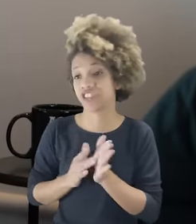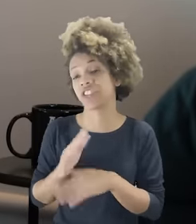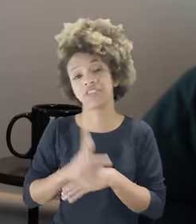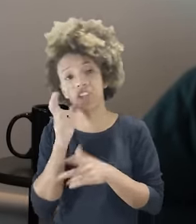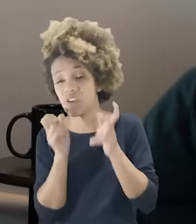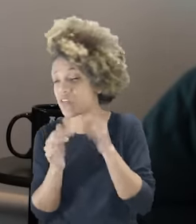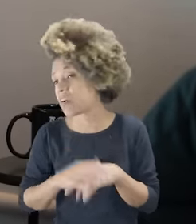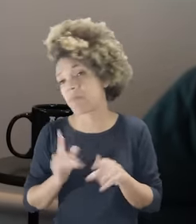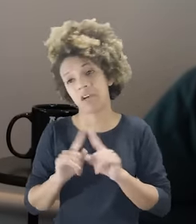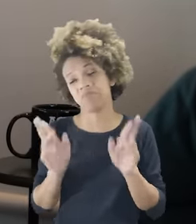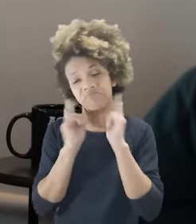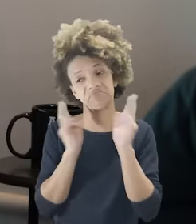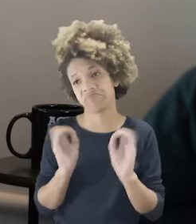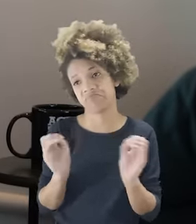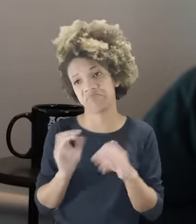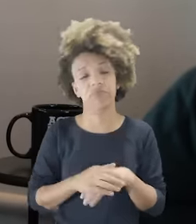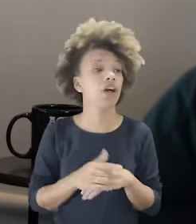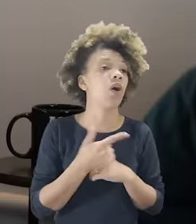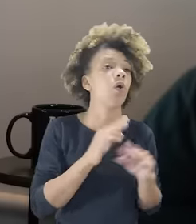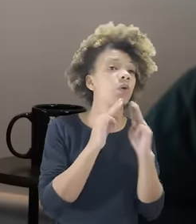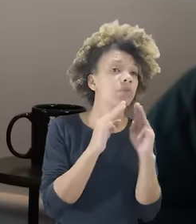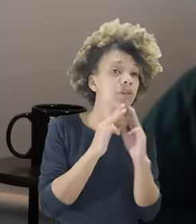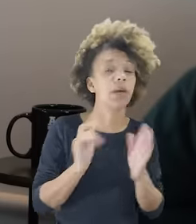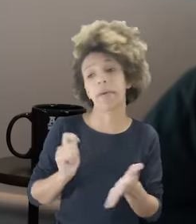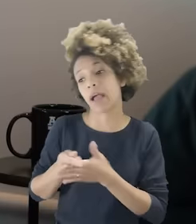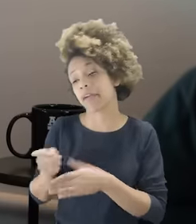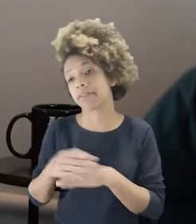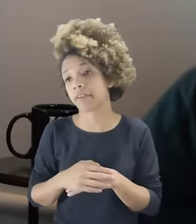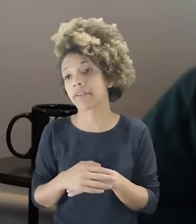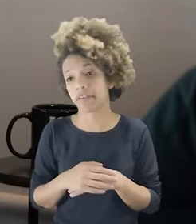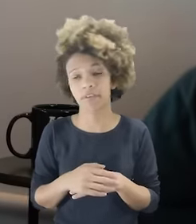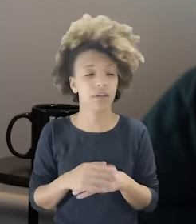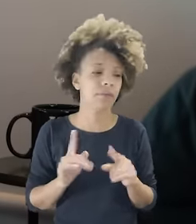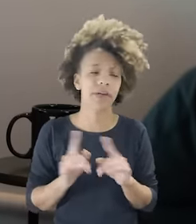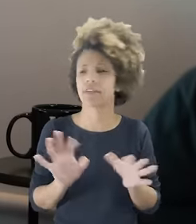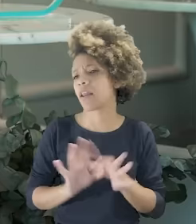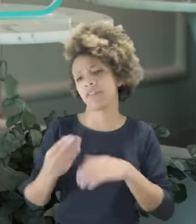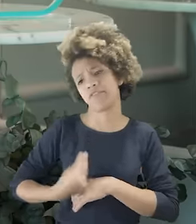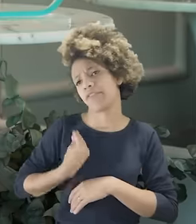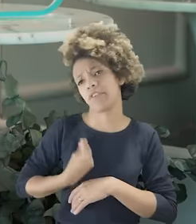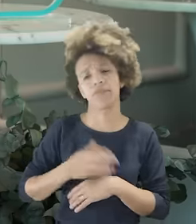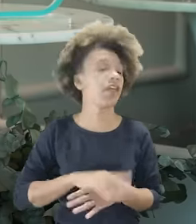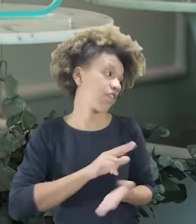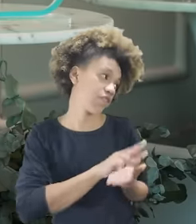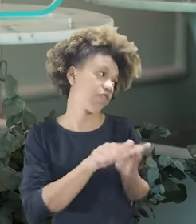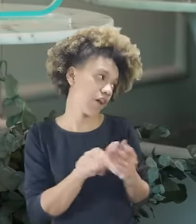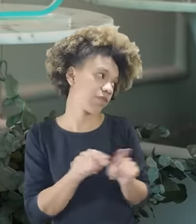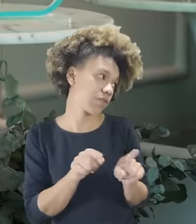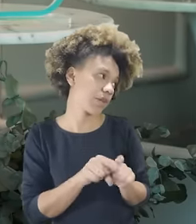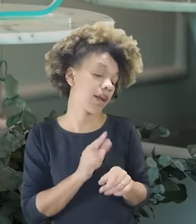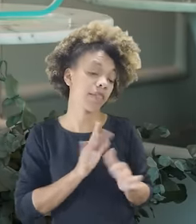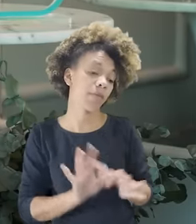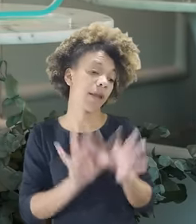que ouve nem tá tá assim ah vai entrar outro merchandising para eu pagar isso aqui entendeu E assim como muito de vocês ele